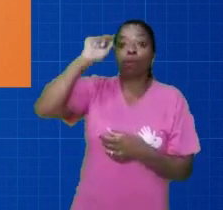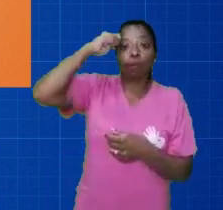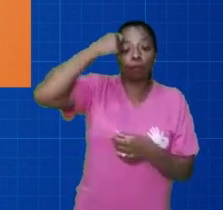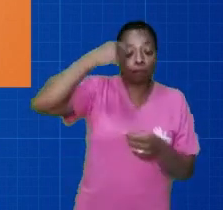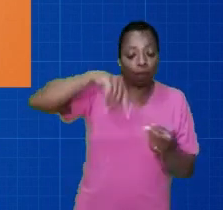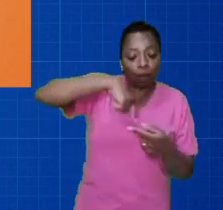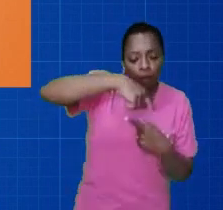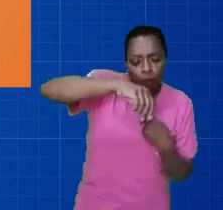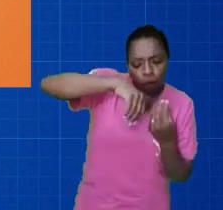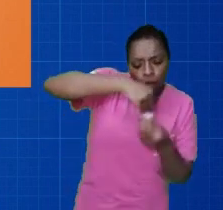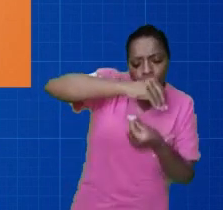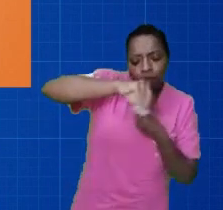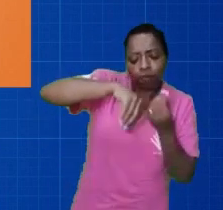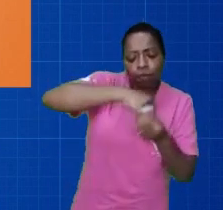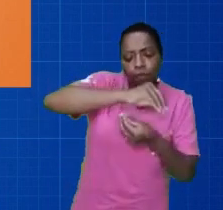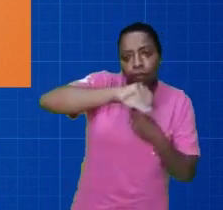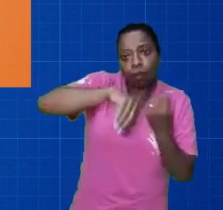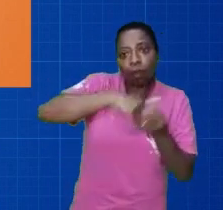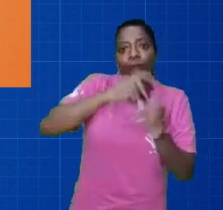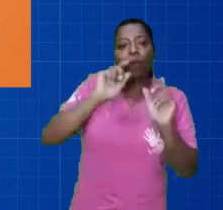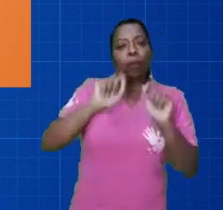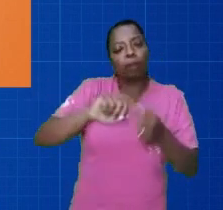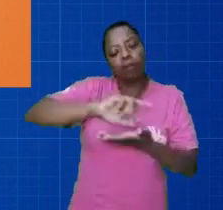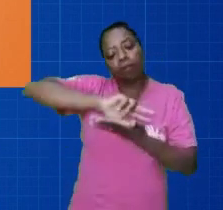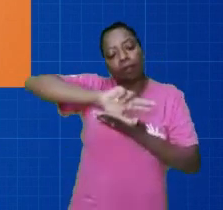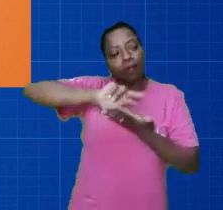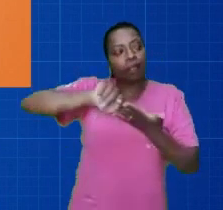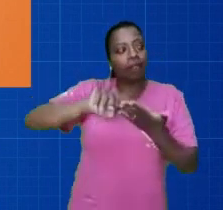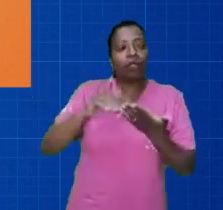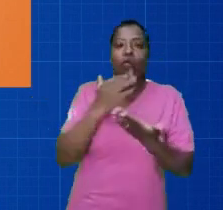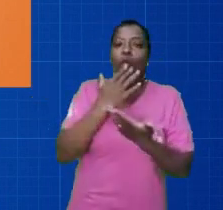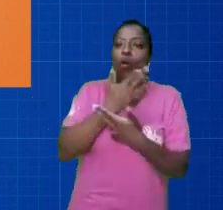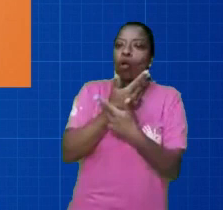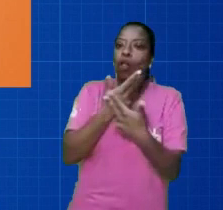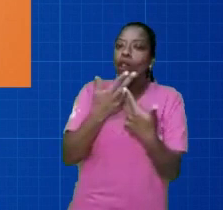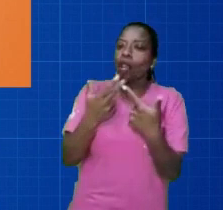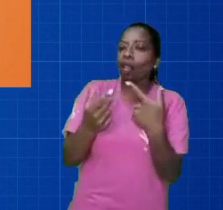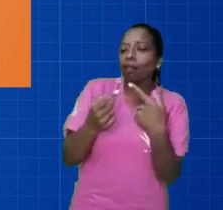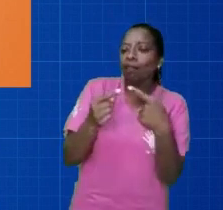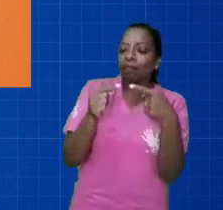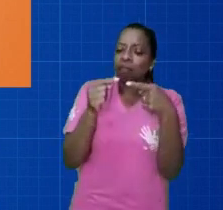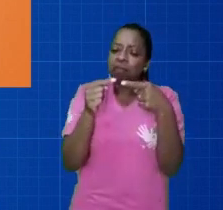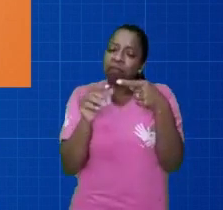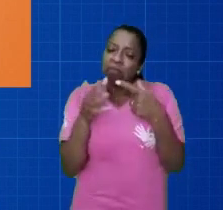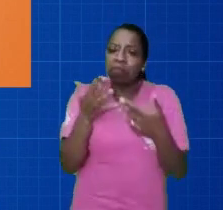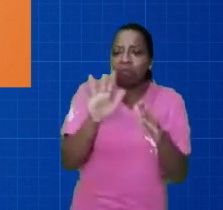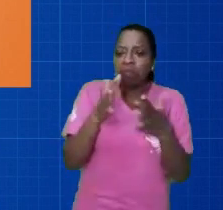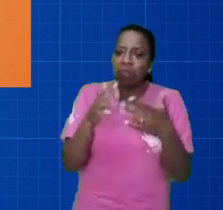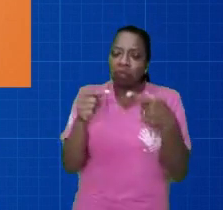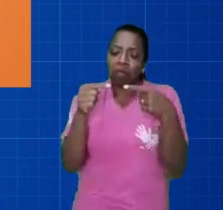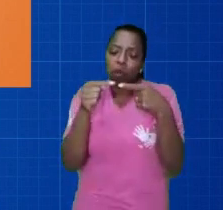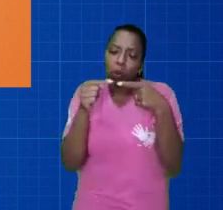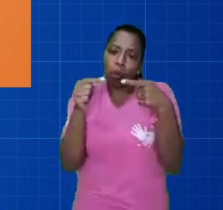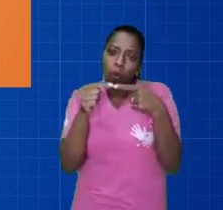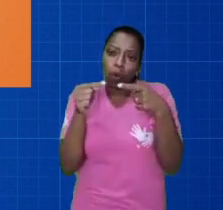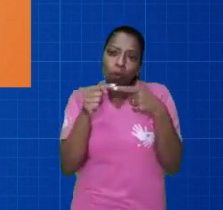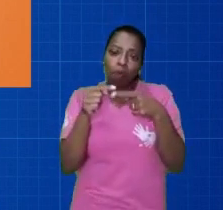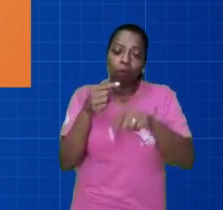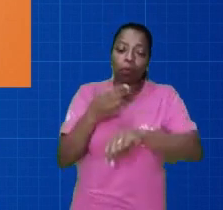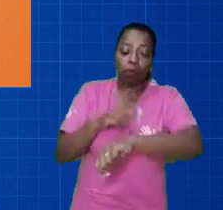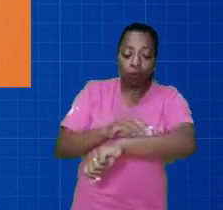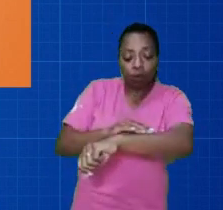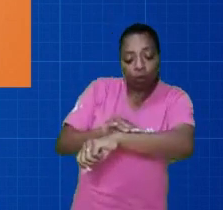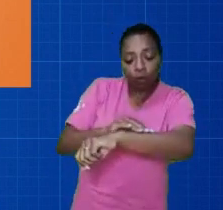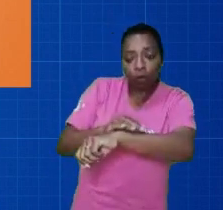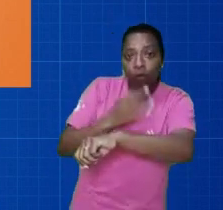por último o preto, até conseguir vários tons que são parecidos com as cores de pele